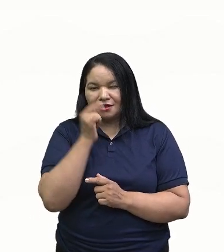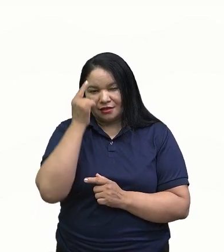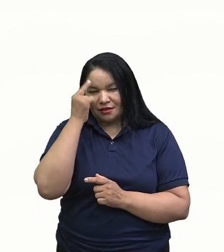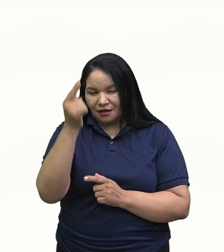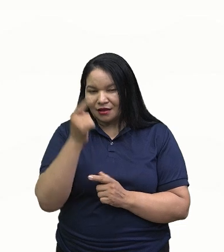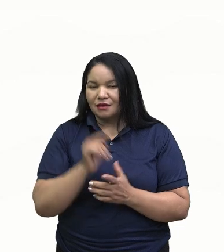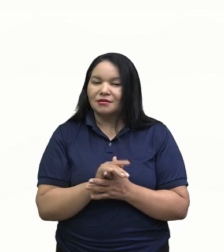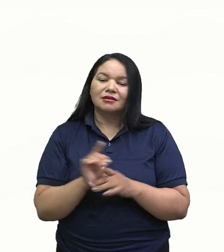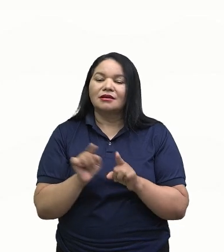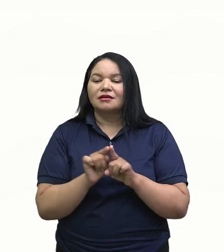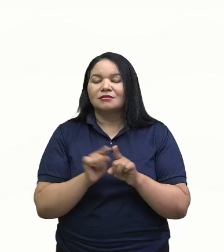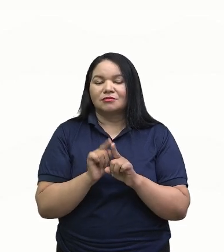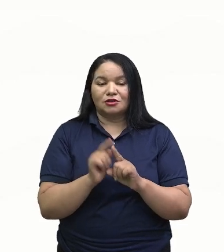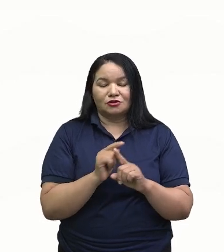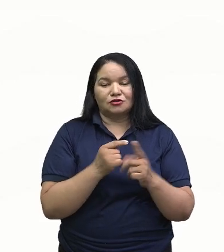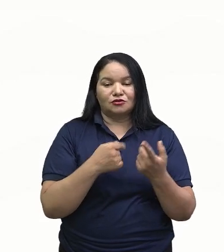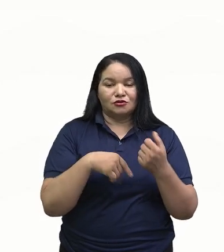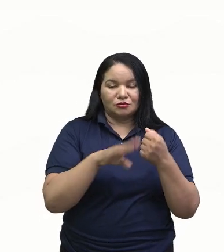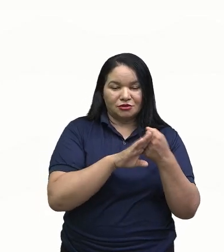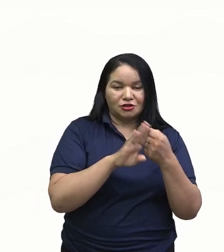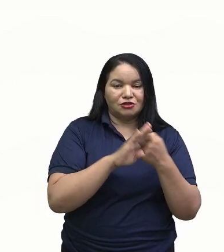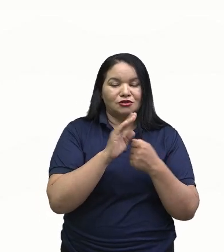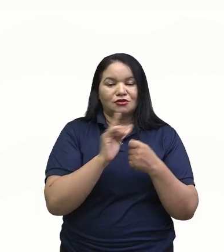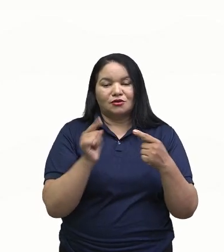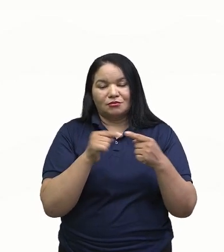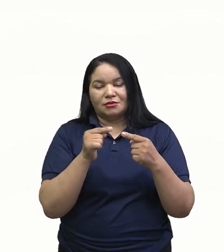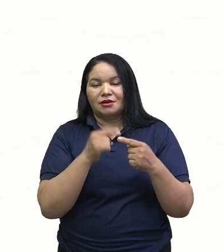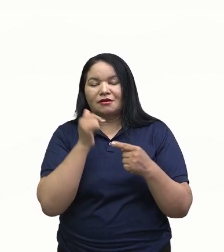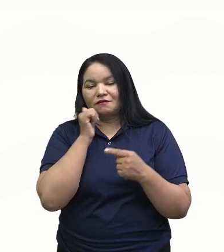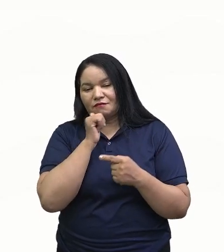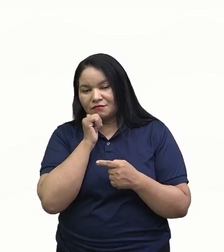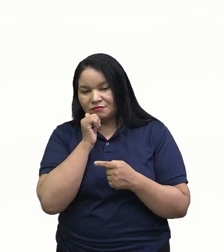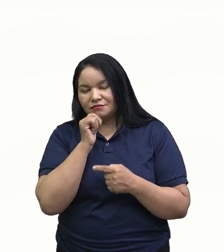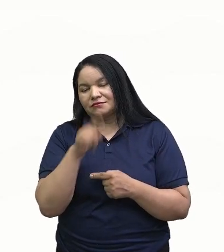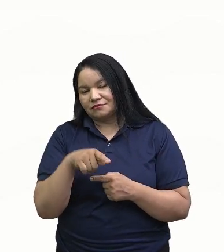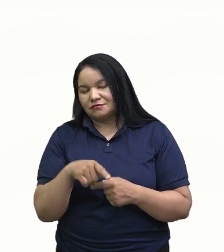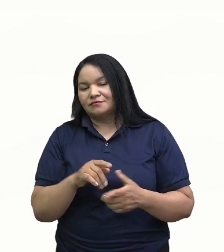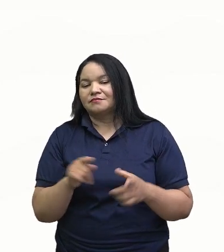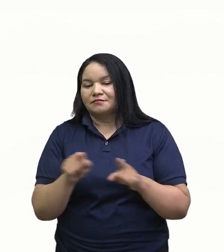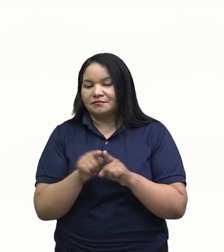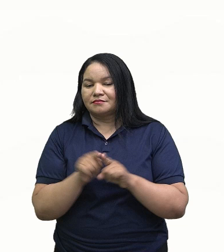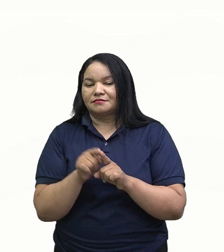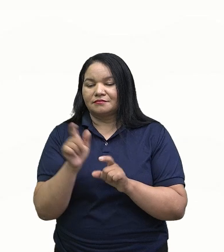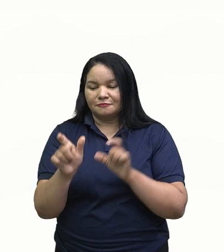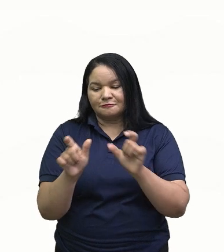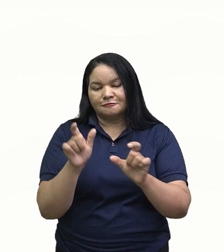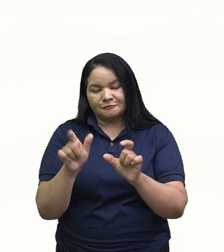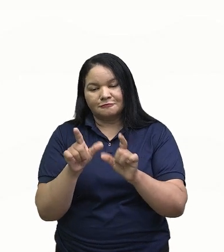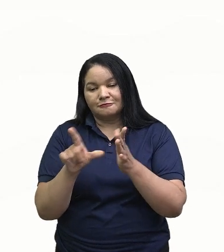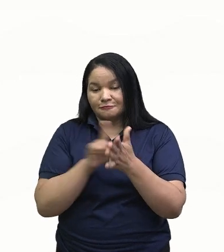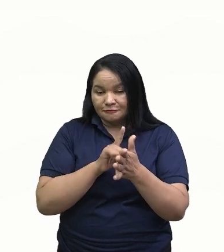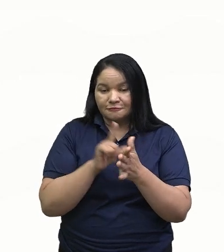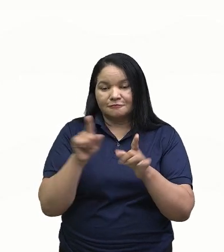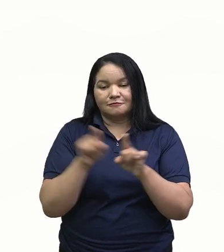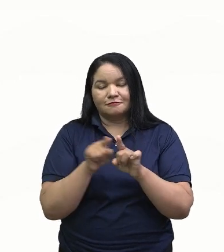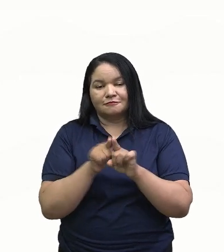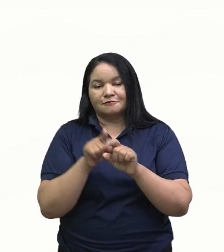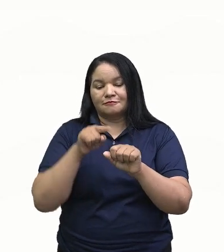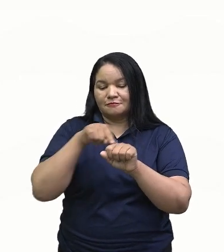lá do substantivo no feminino? Muito bem. Então, diante dessas palavras, a